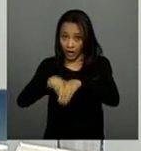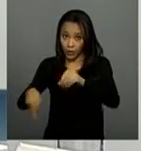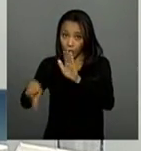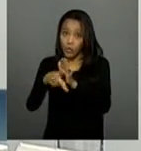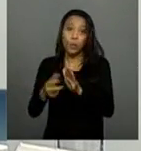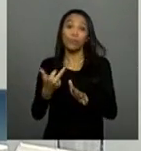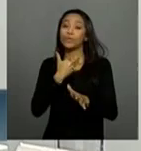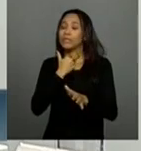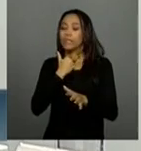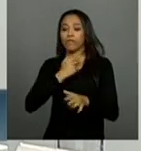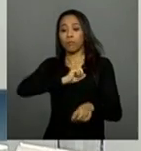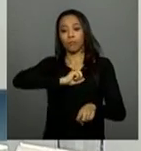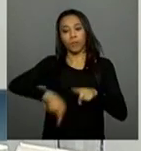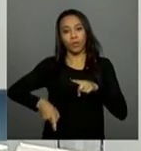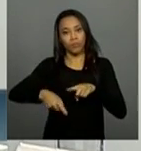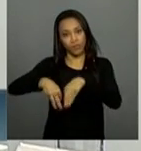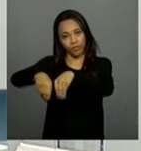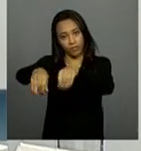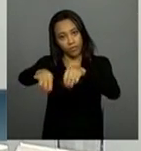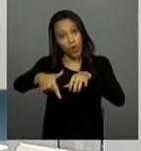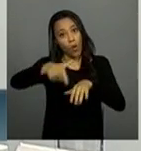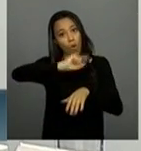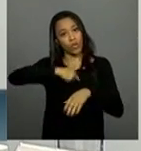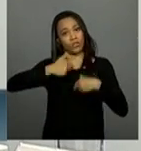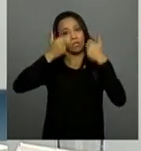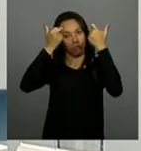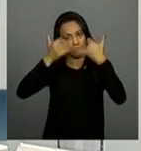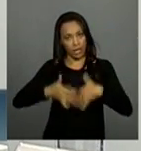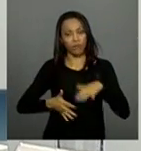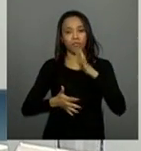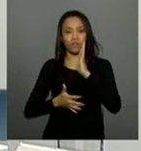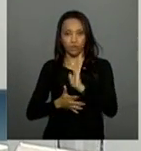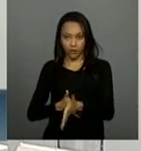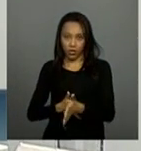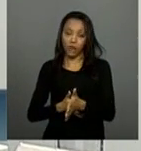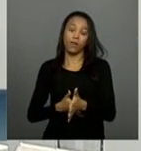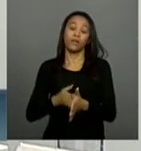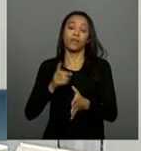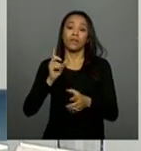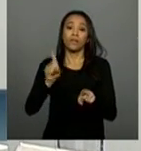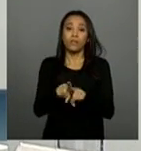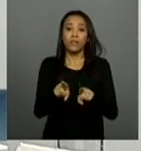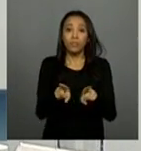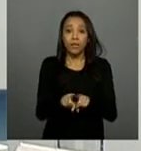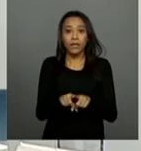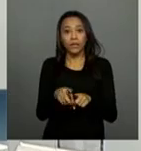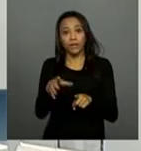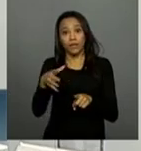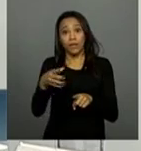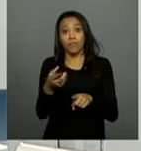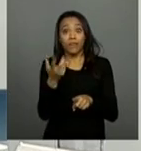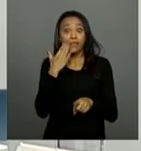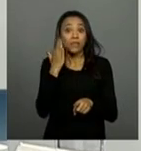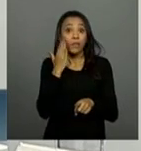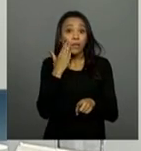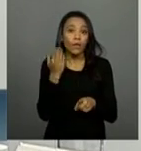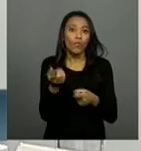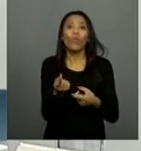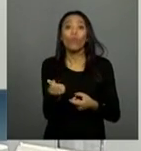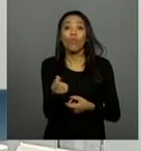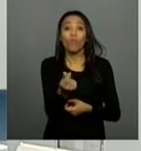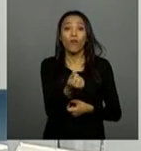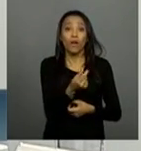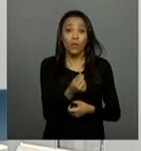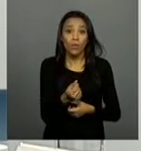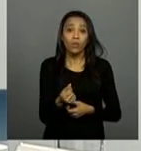embargado. A explicação que foi dada ontem aqui pelos especialistas é possivelmente motivado pela especulação do preço da commodity,